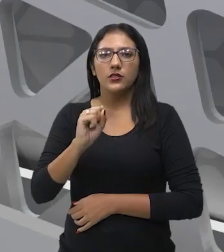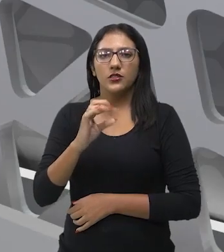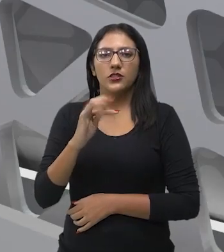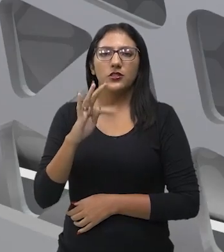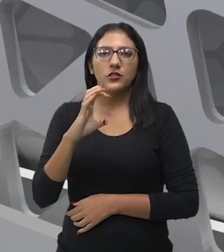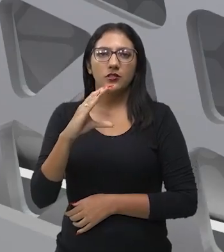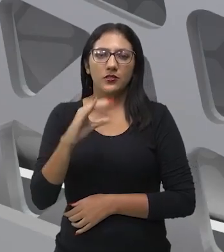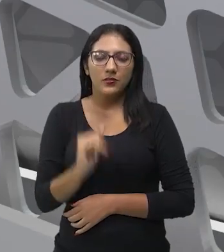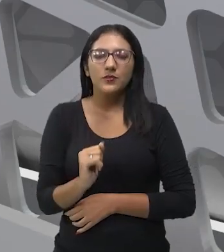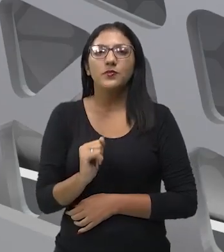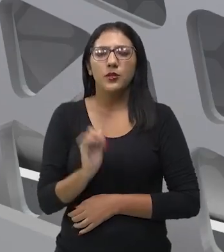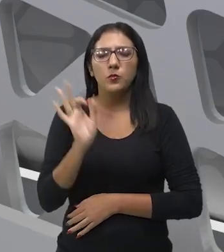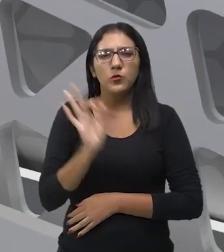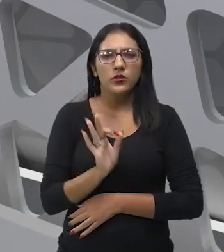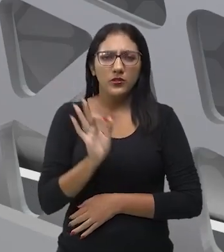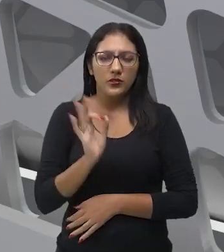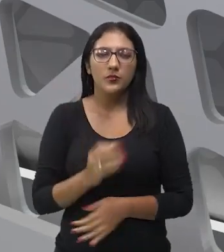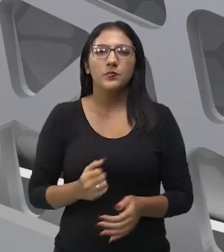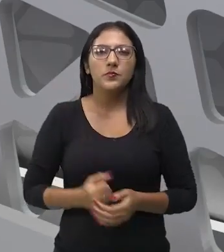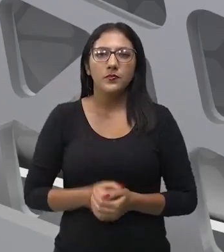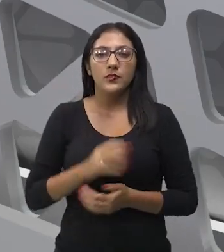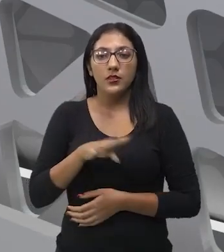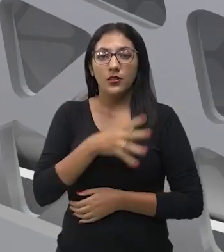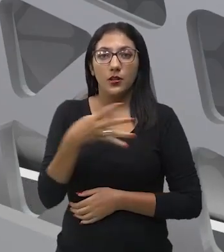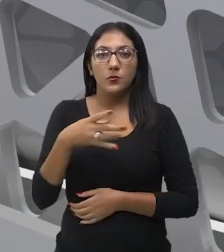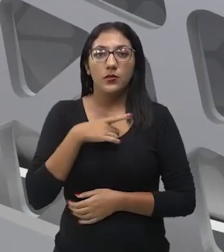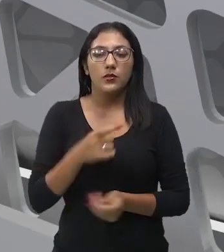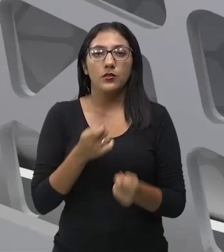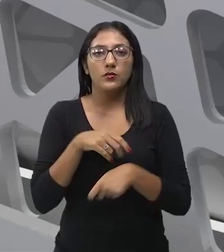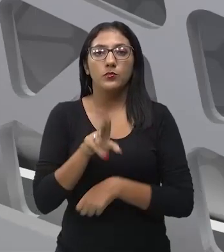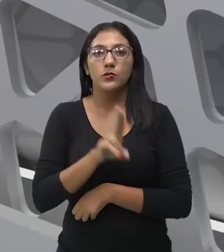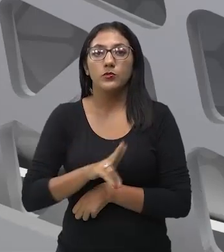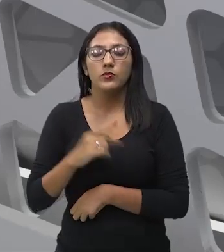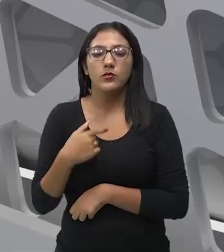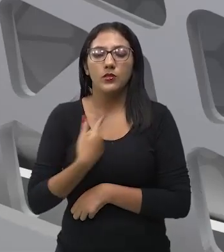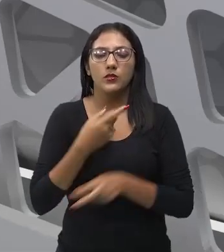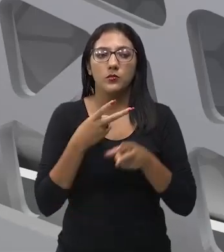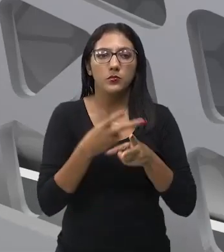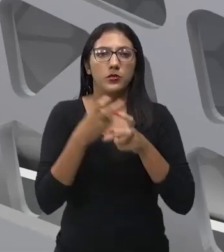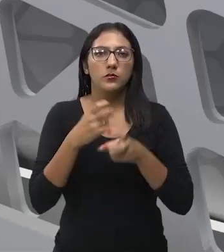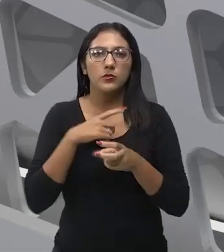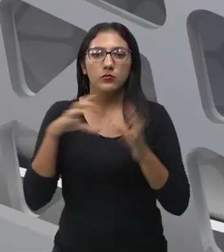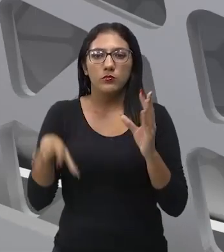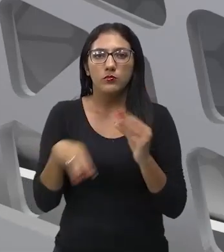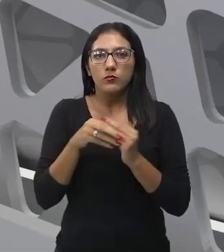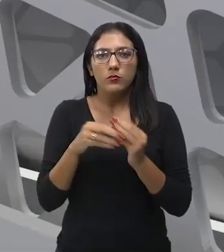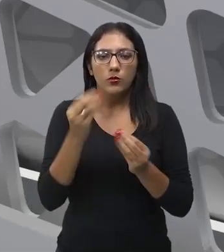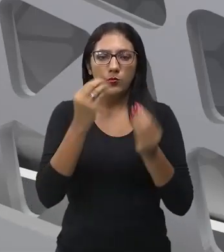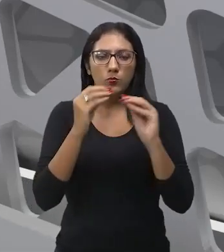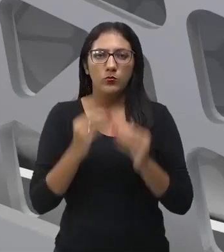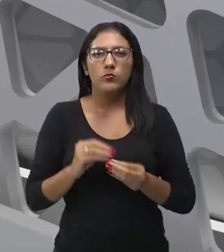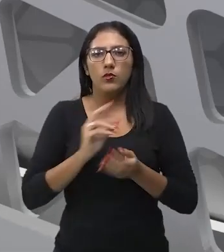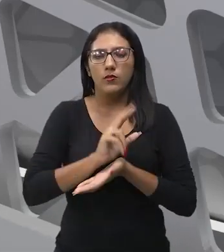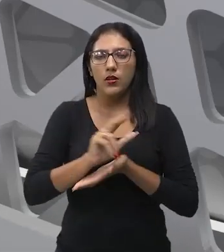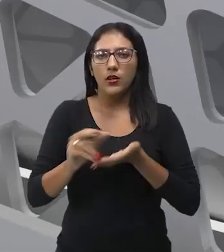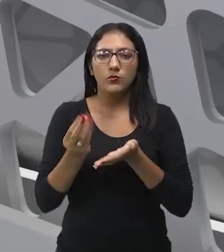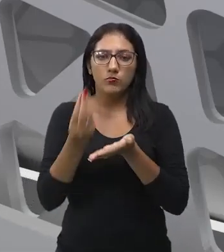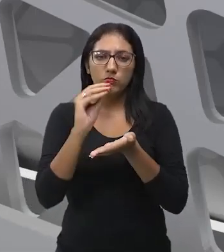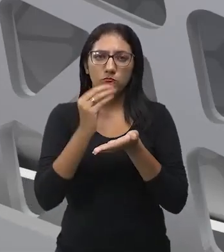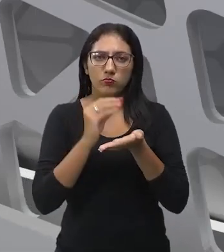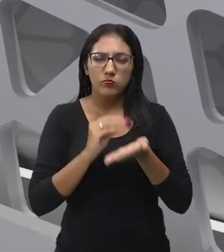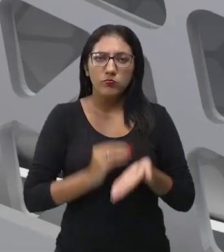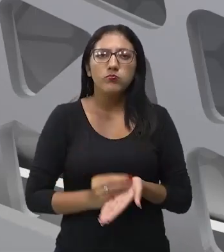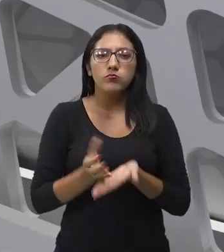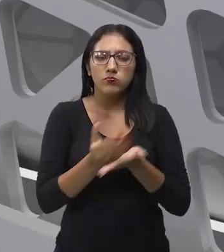quê? Porque a tabela ela é uma forma da gente condensar os dados, né, de uma pesquisa